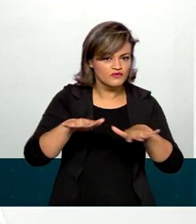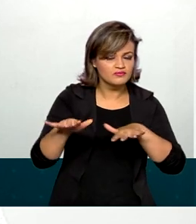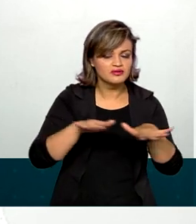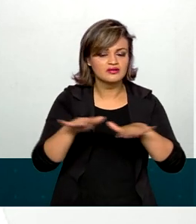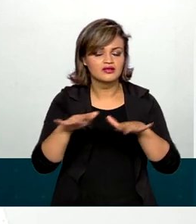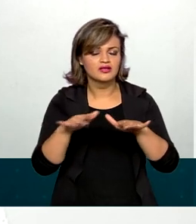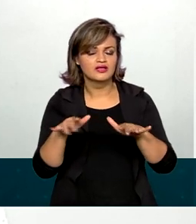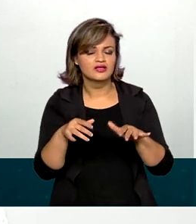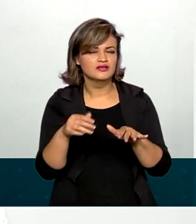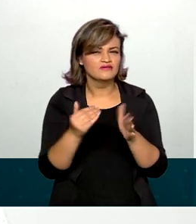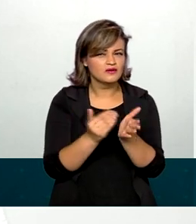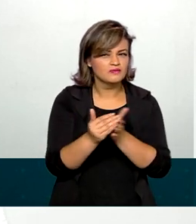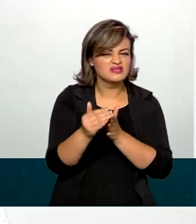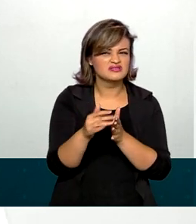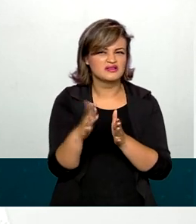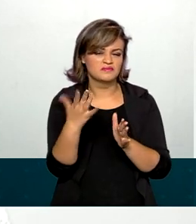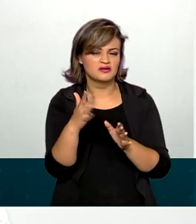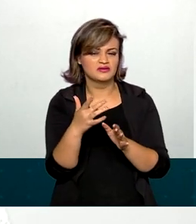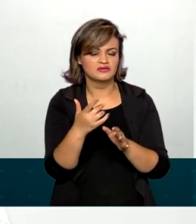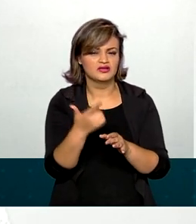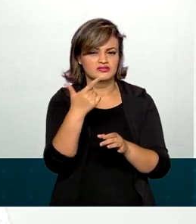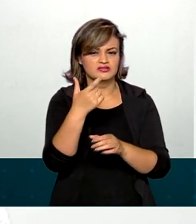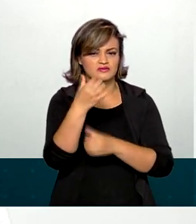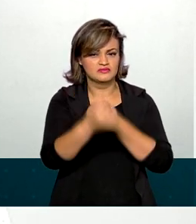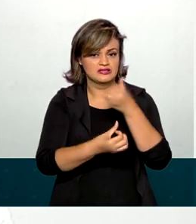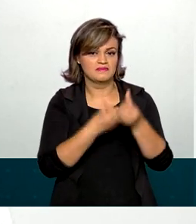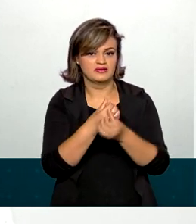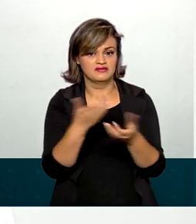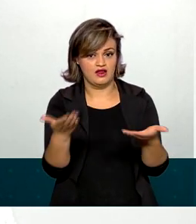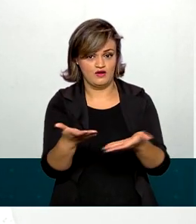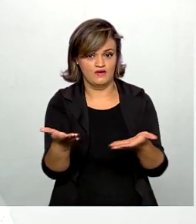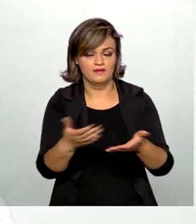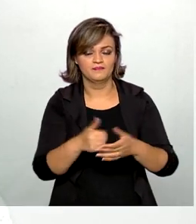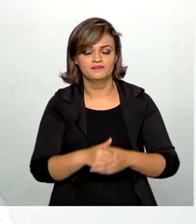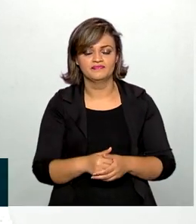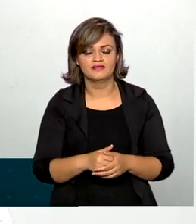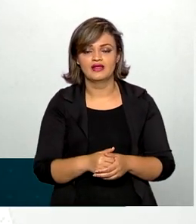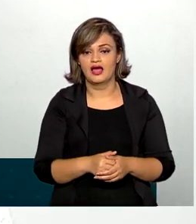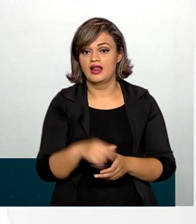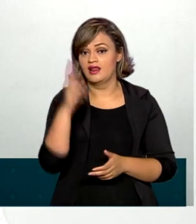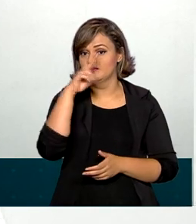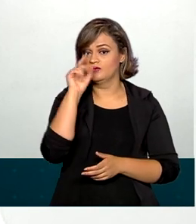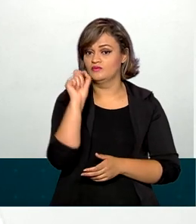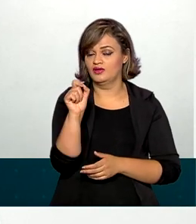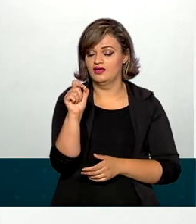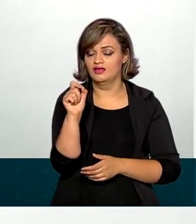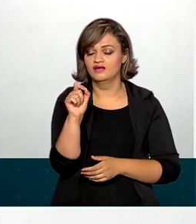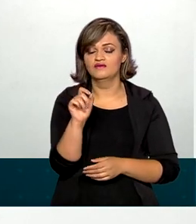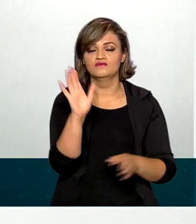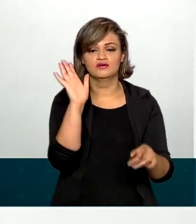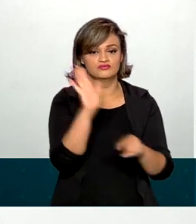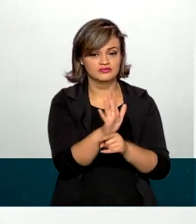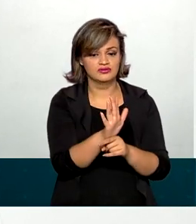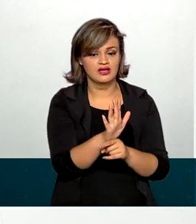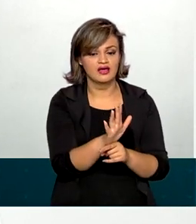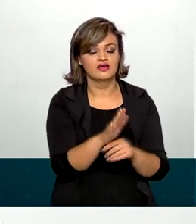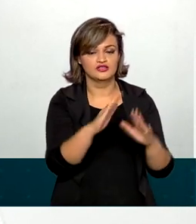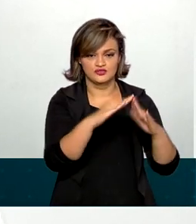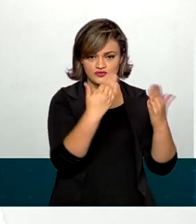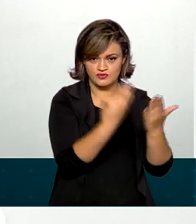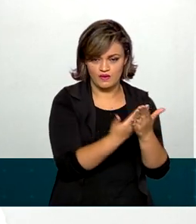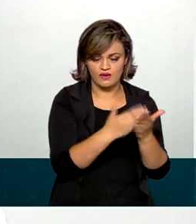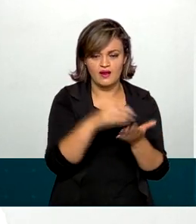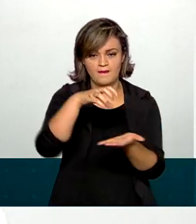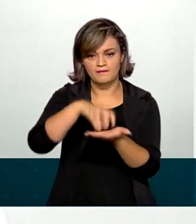as primeiras ligações deve ocorrer no segundo semestre de 2002 um vai lembrar serão atendidas também as escolas